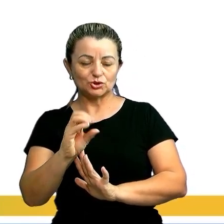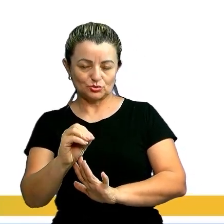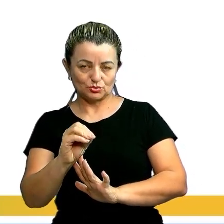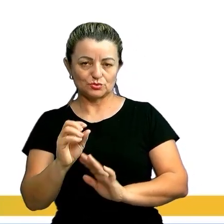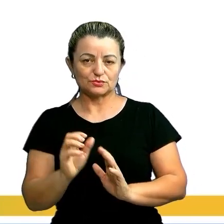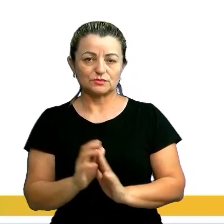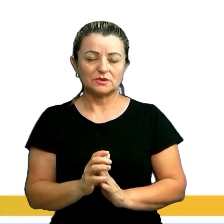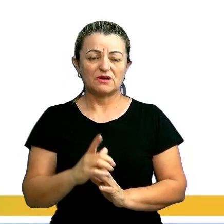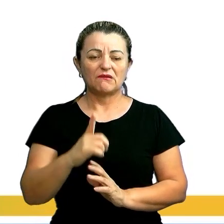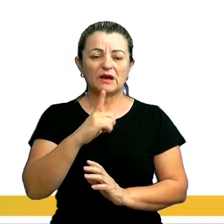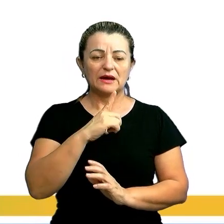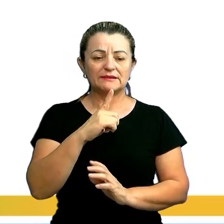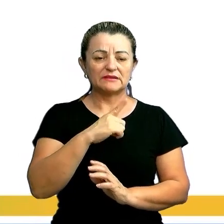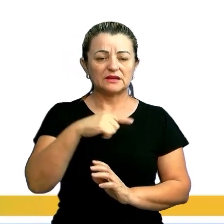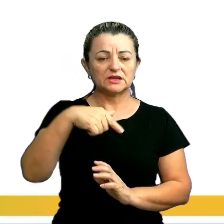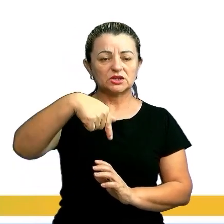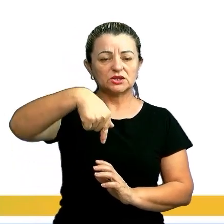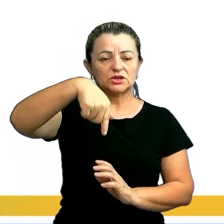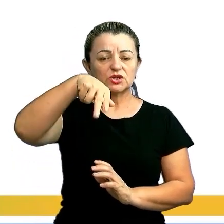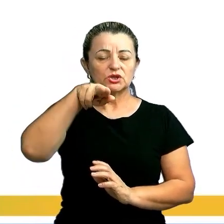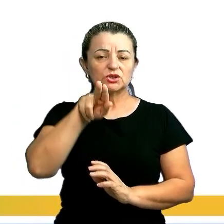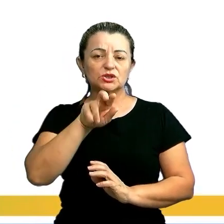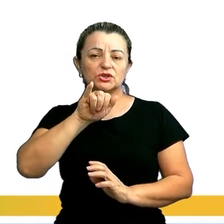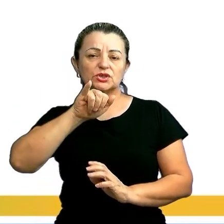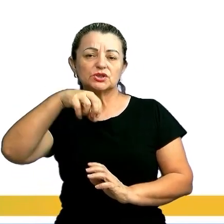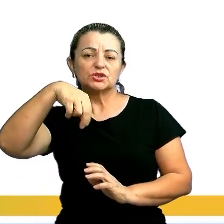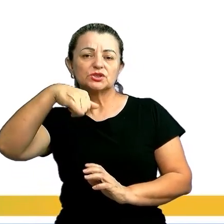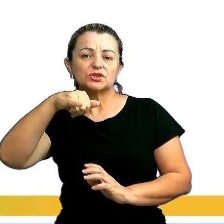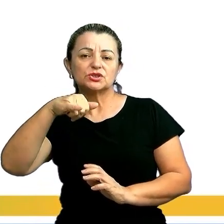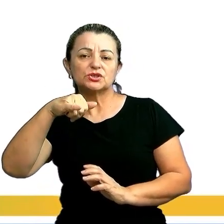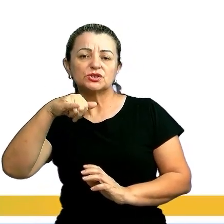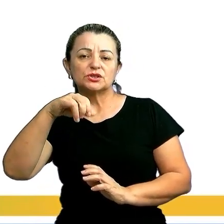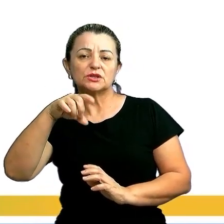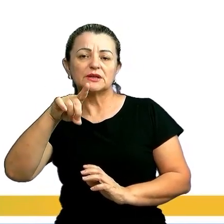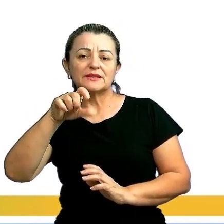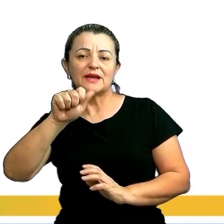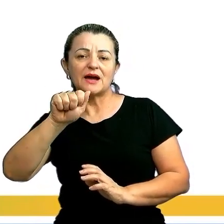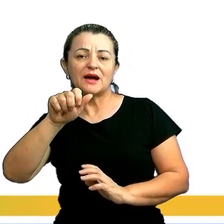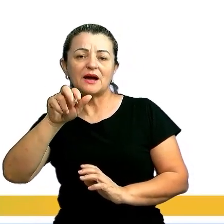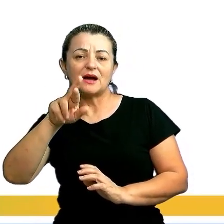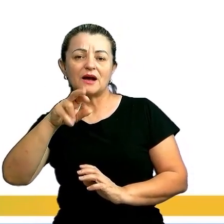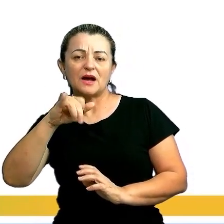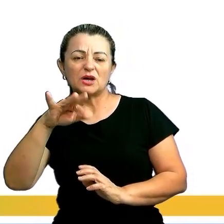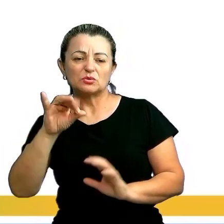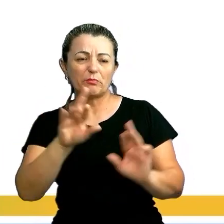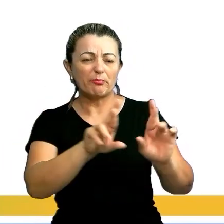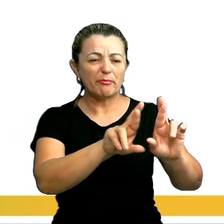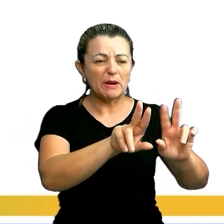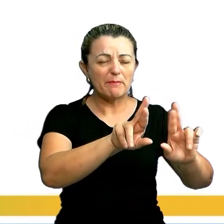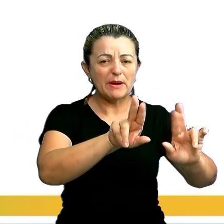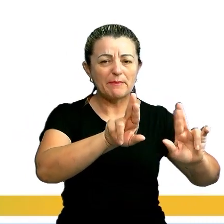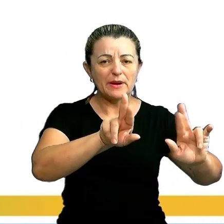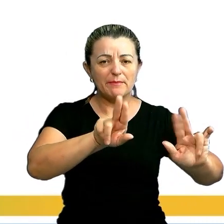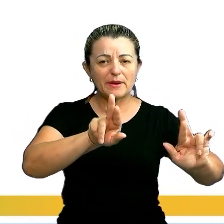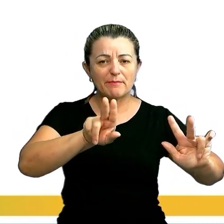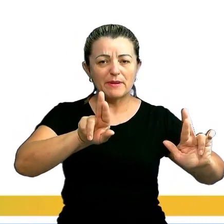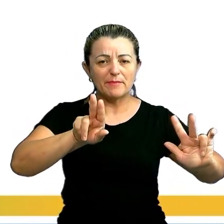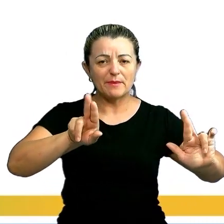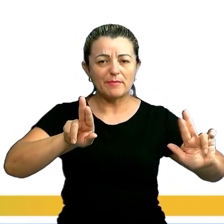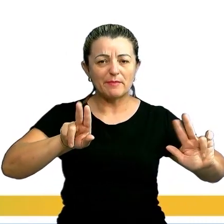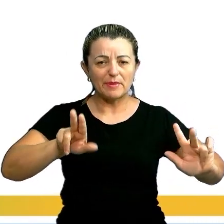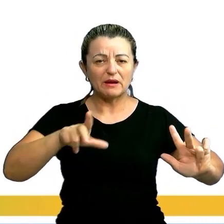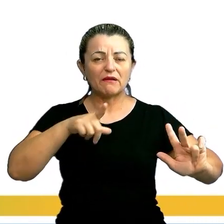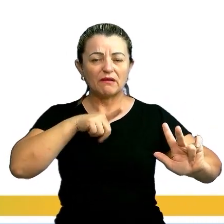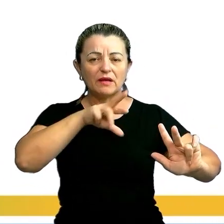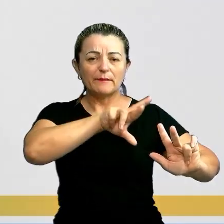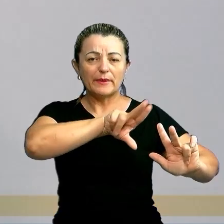os quinidários, eles apresentam só 2 folhetos, então eles são diblásticos. Pessoal, isso aqui é só para